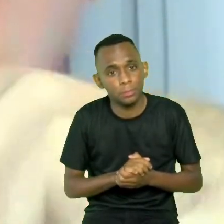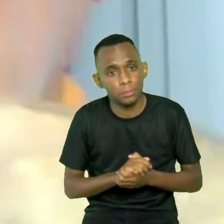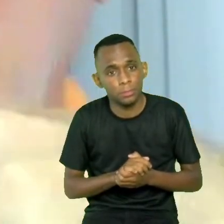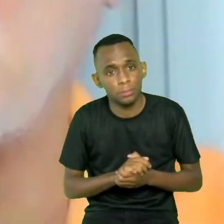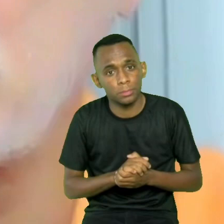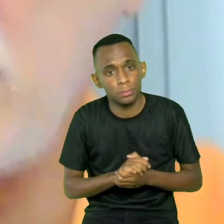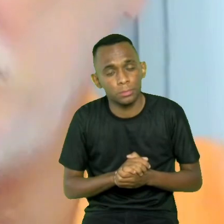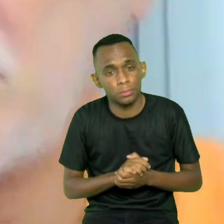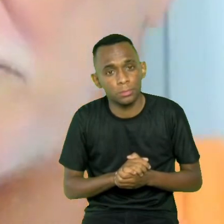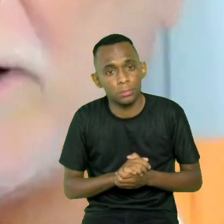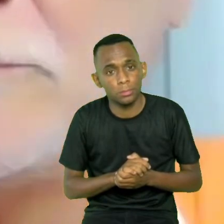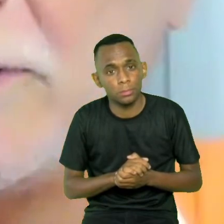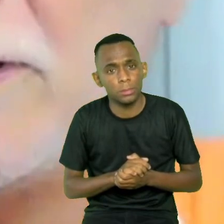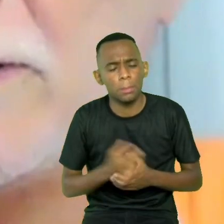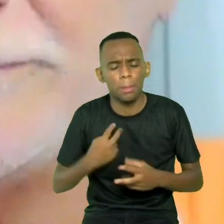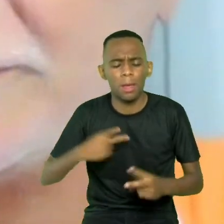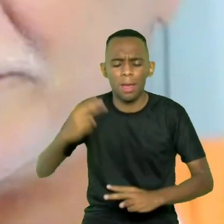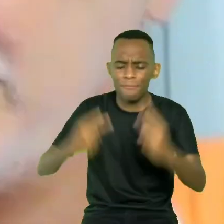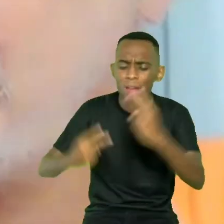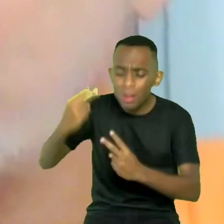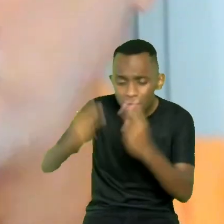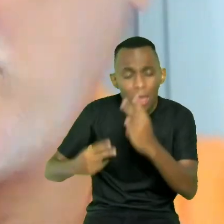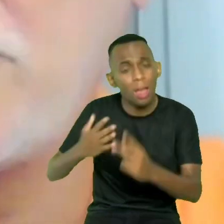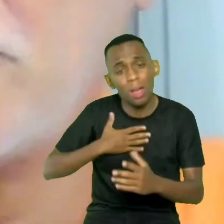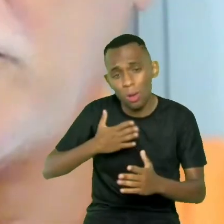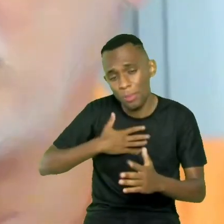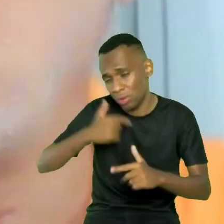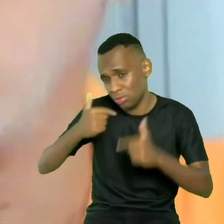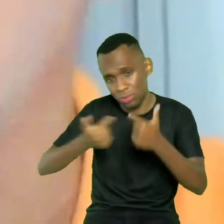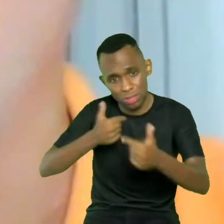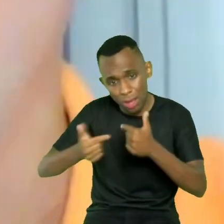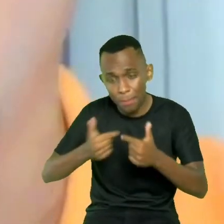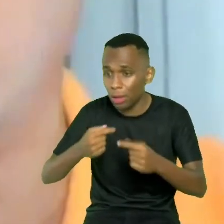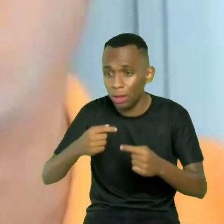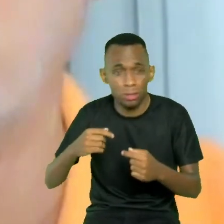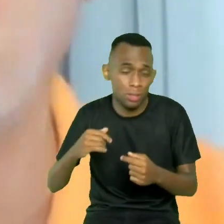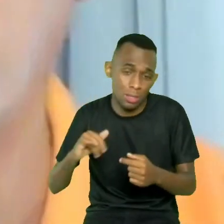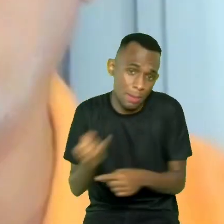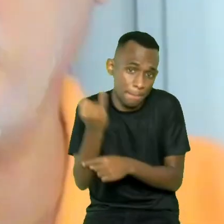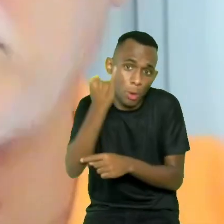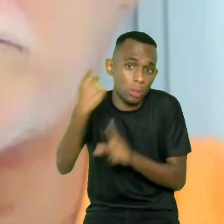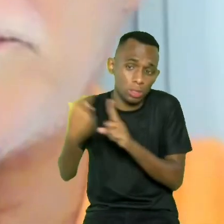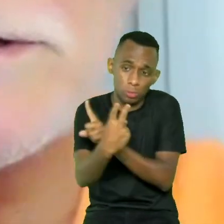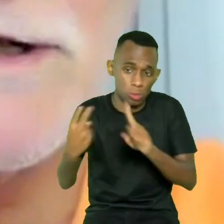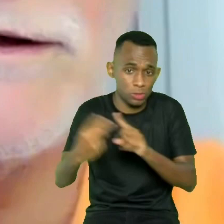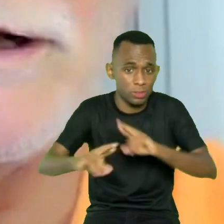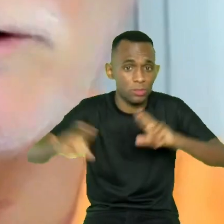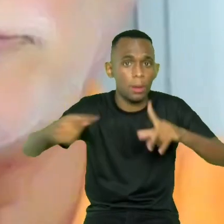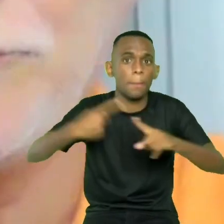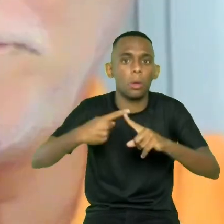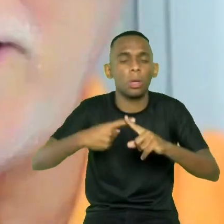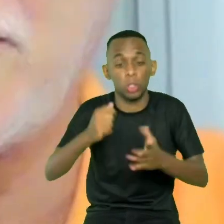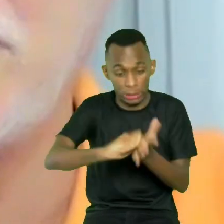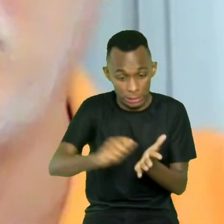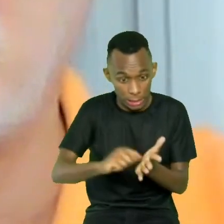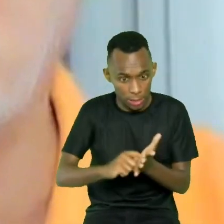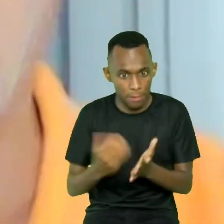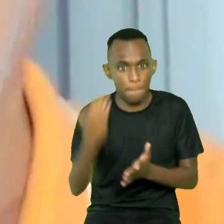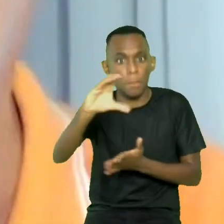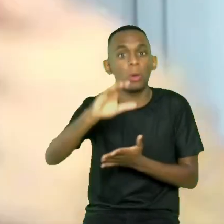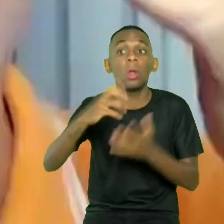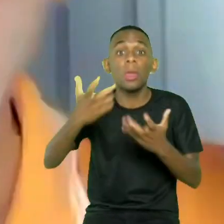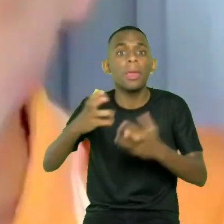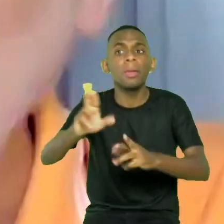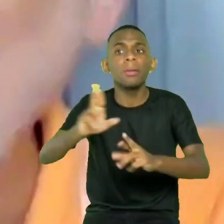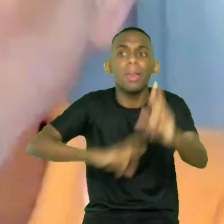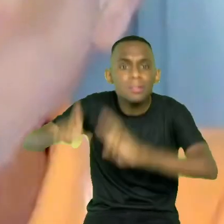para me julgar meu trabalho. Né? Faz parte. Quando a gente escreve alguma coisa e publica, a gente quer ter o feedback, né? Quer saber